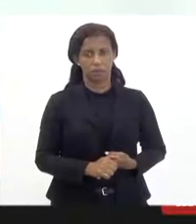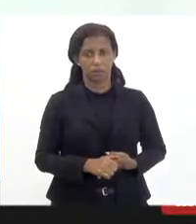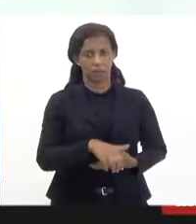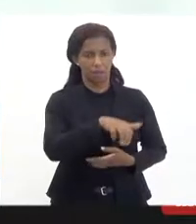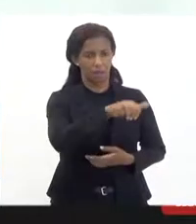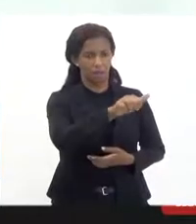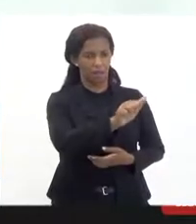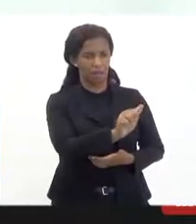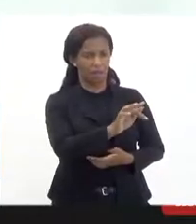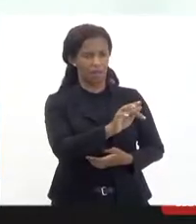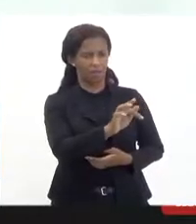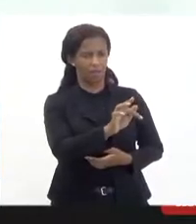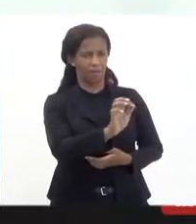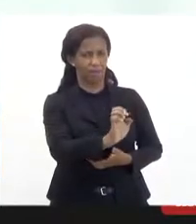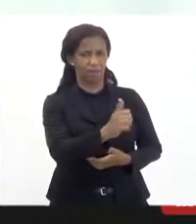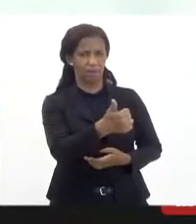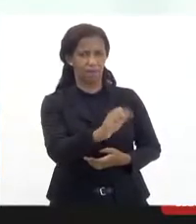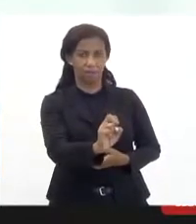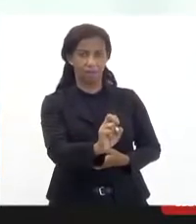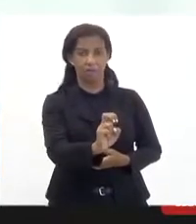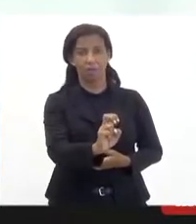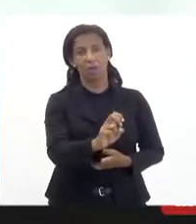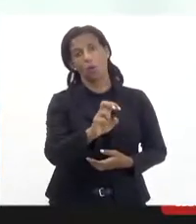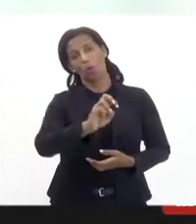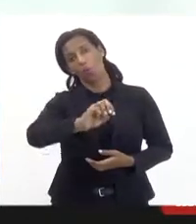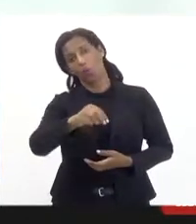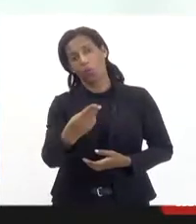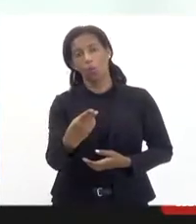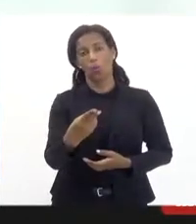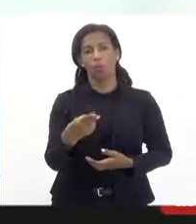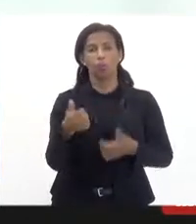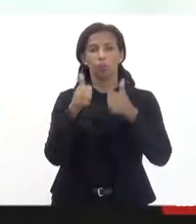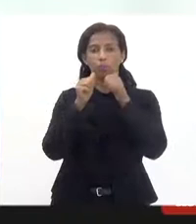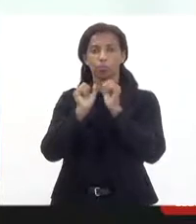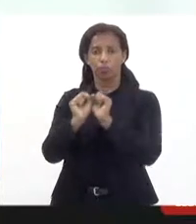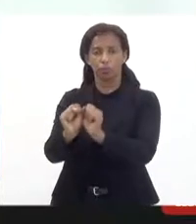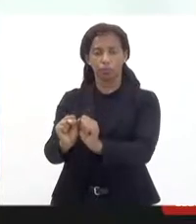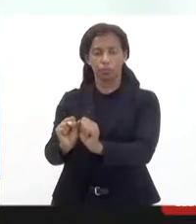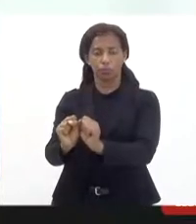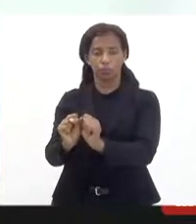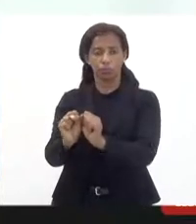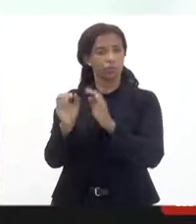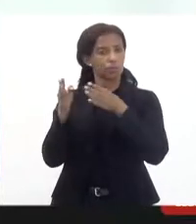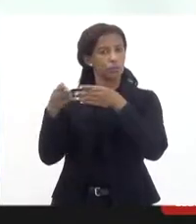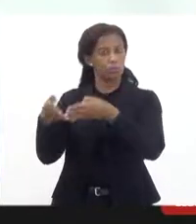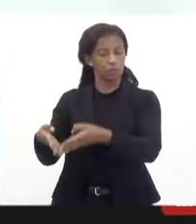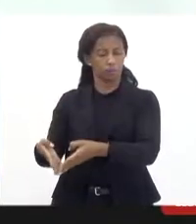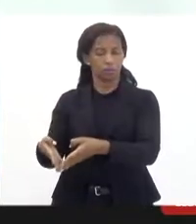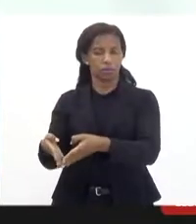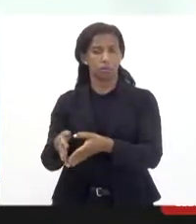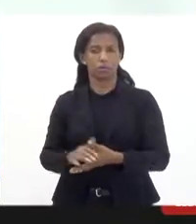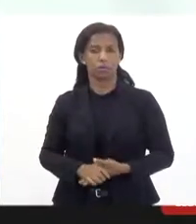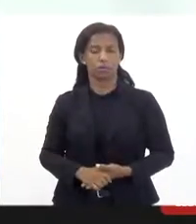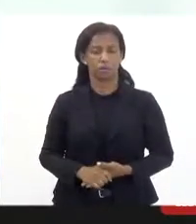a FE15 ou da assessoria específica